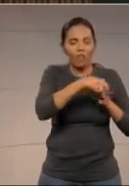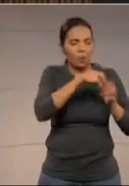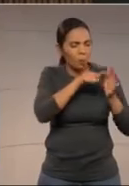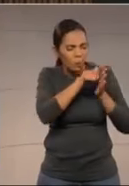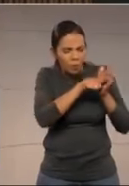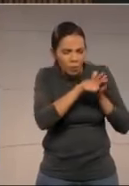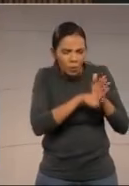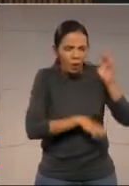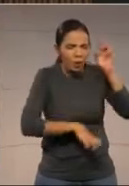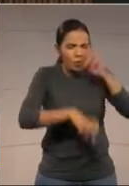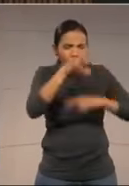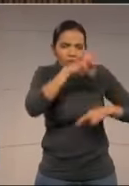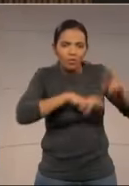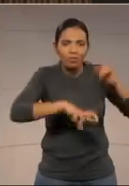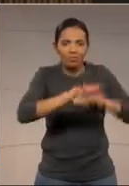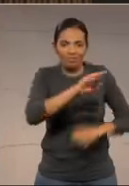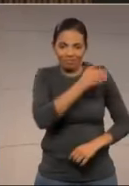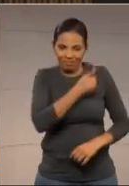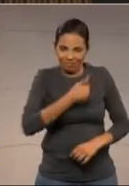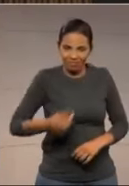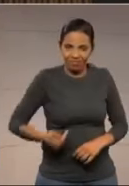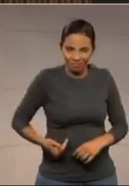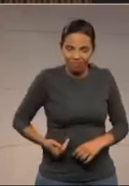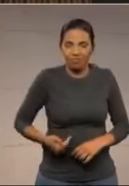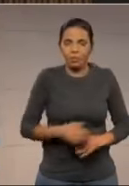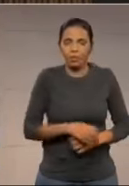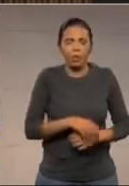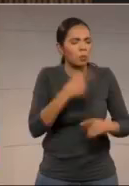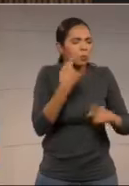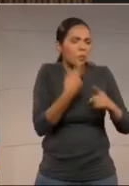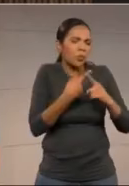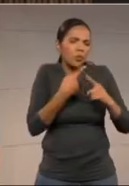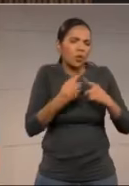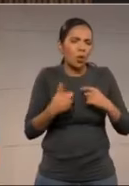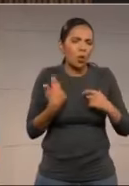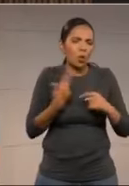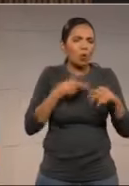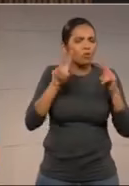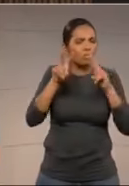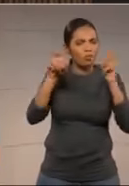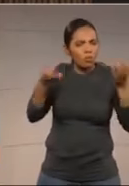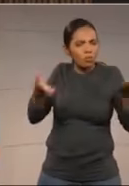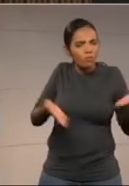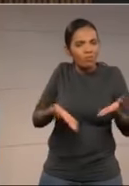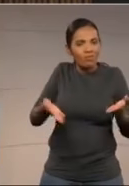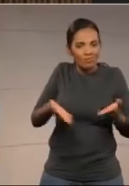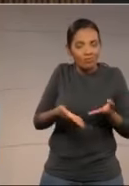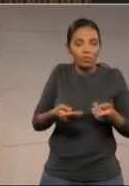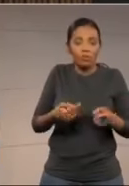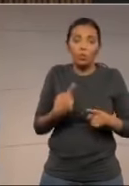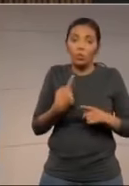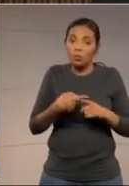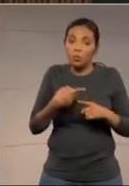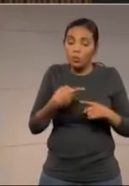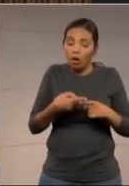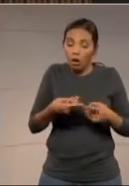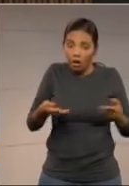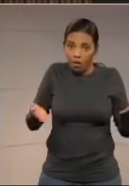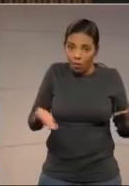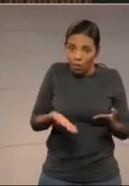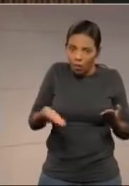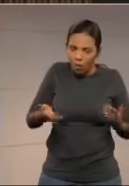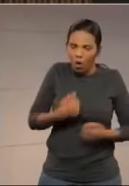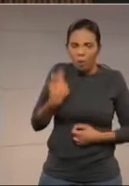e participar de um governo. E por que a gente vem tratar desse tema agora? Porque atualmente a gente começou